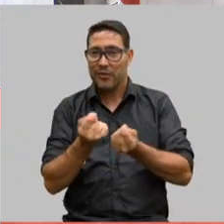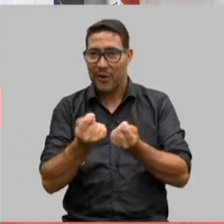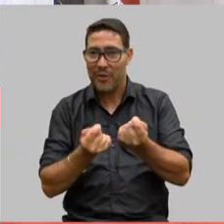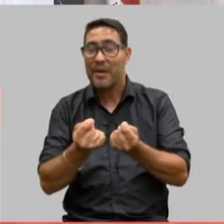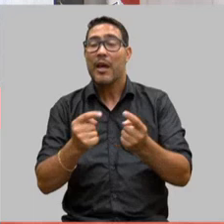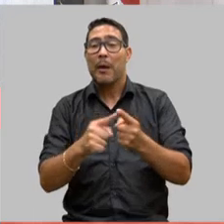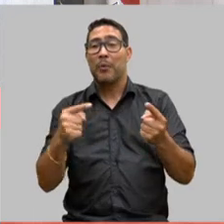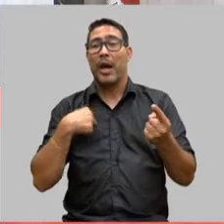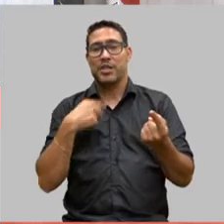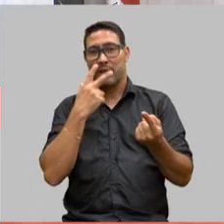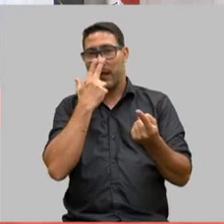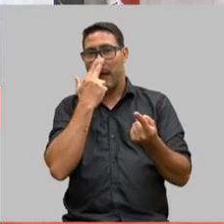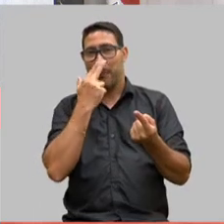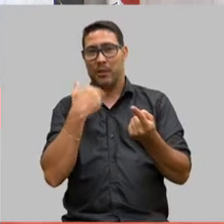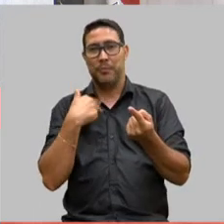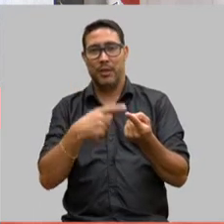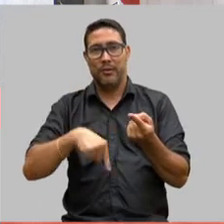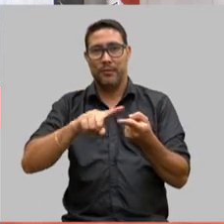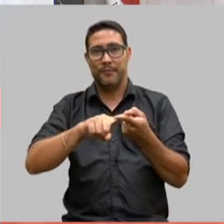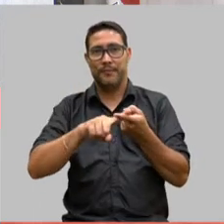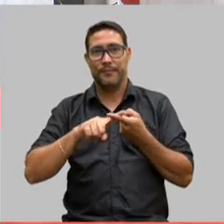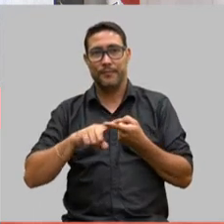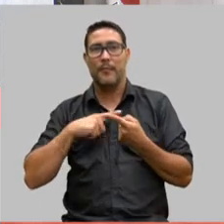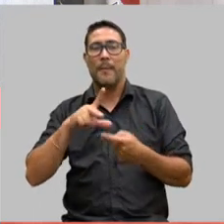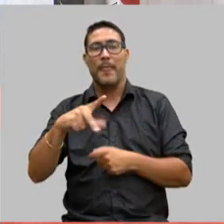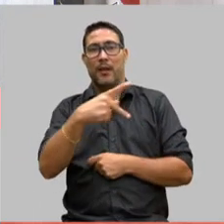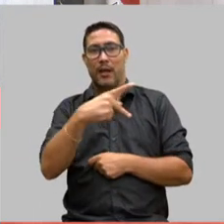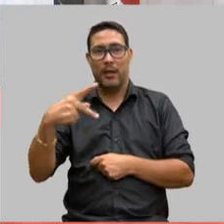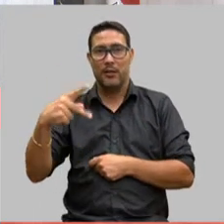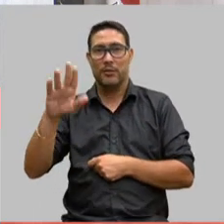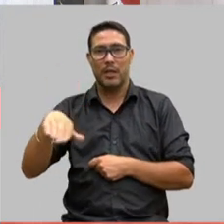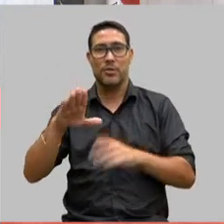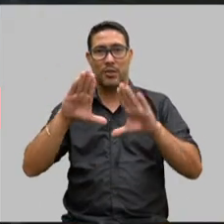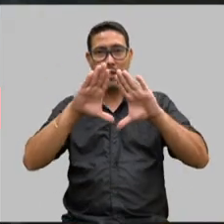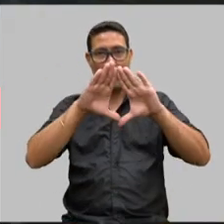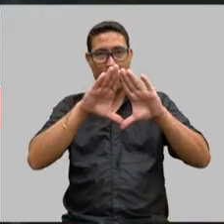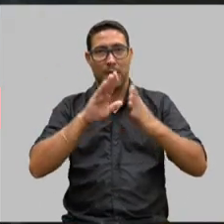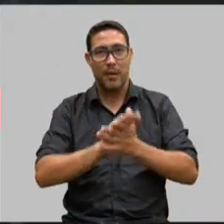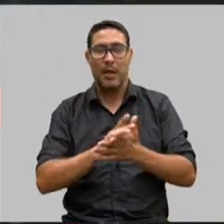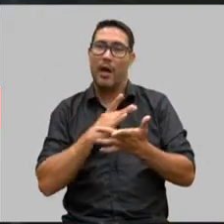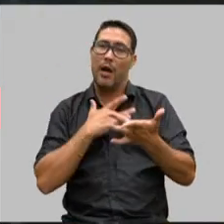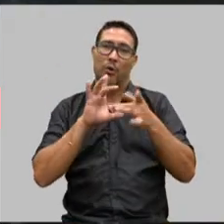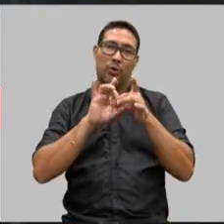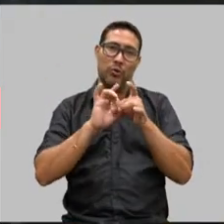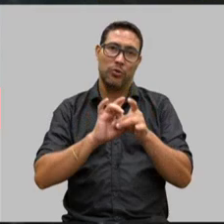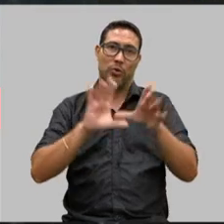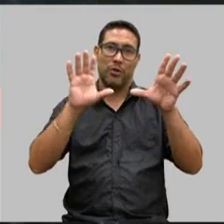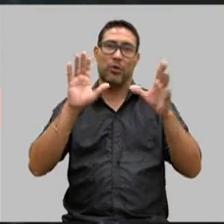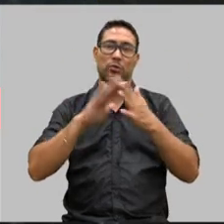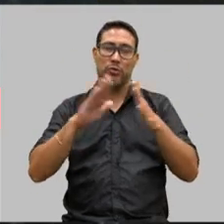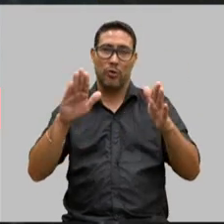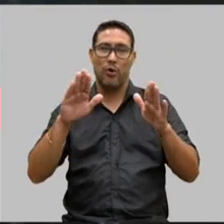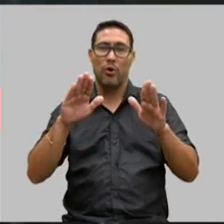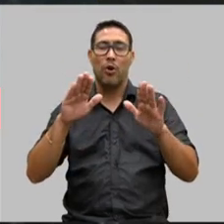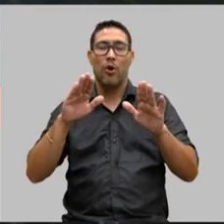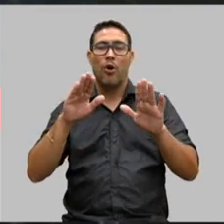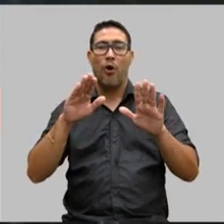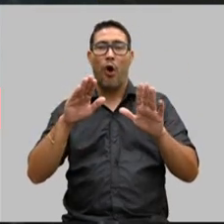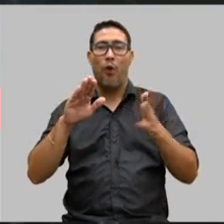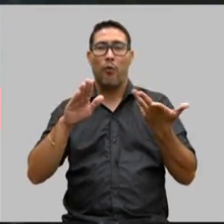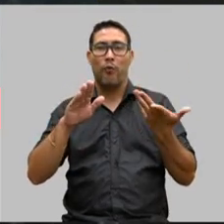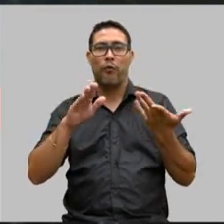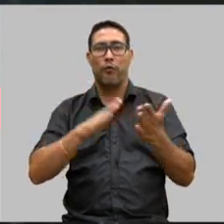esse importante seminário. O presidente da Assembleia autorizou um fórum que vai